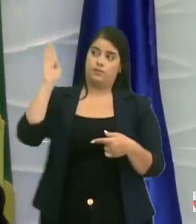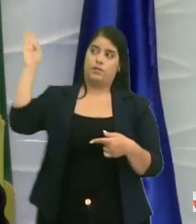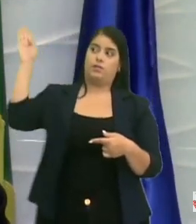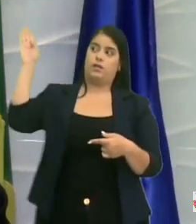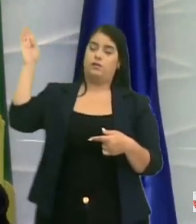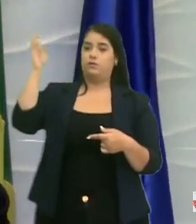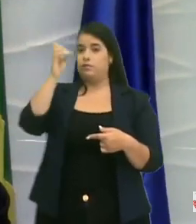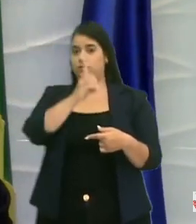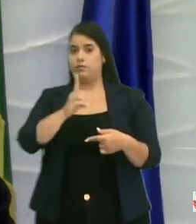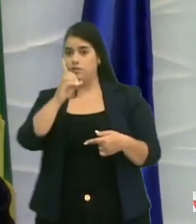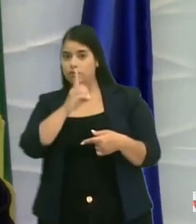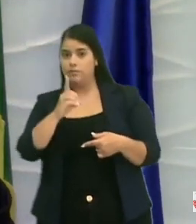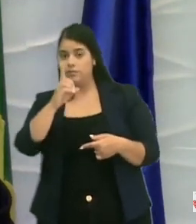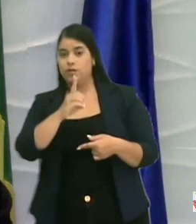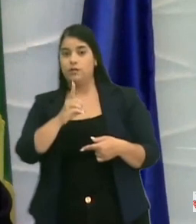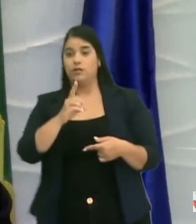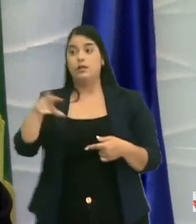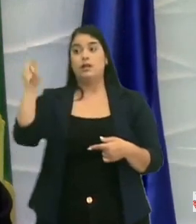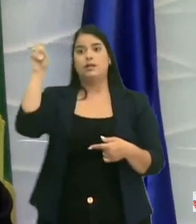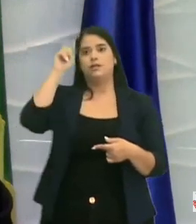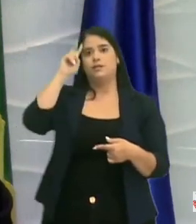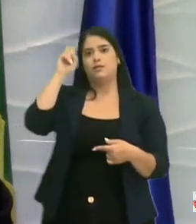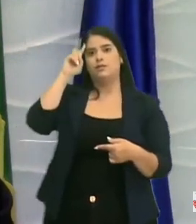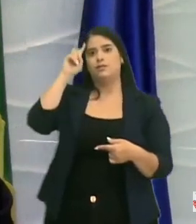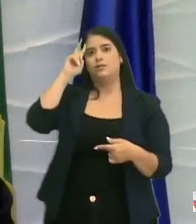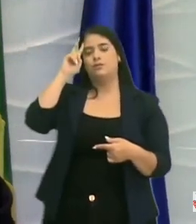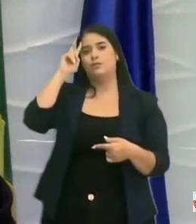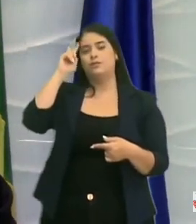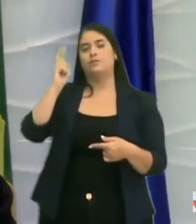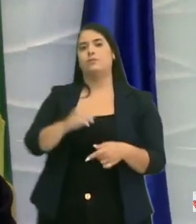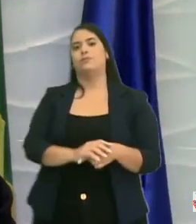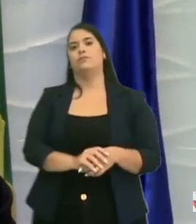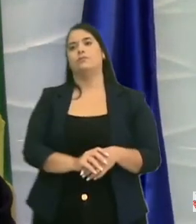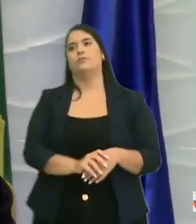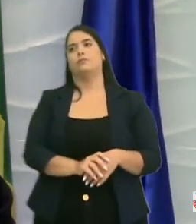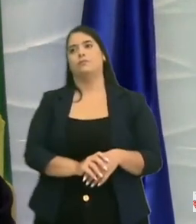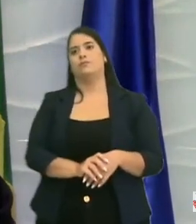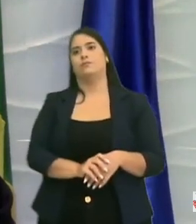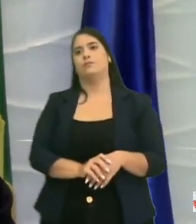no domingo. Na segunda-feira,